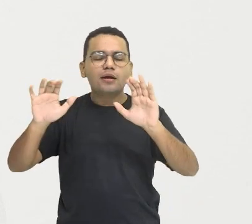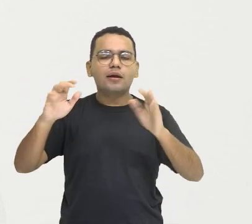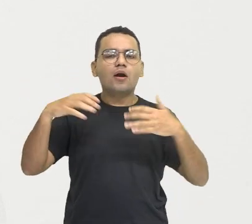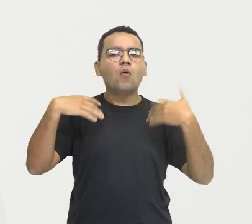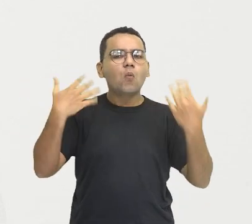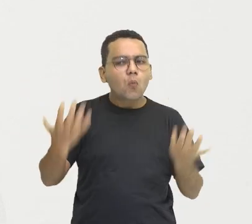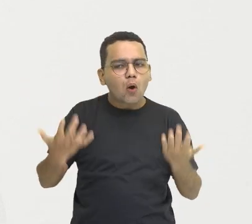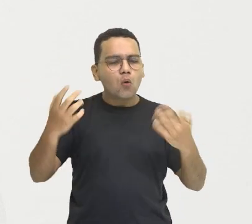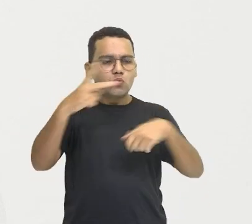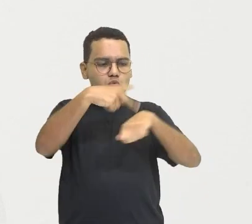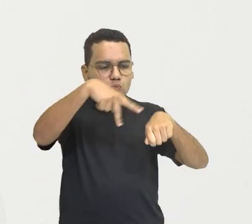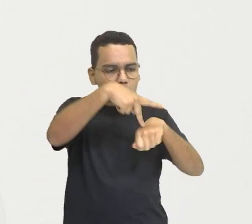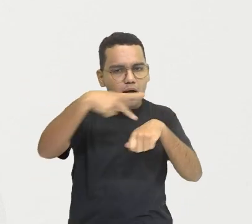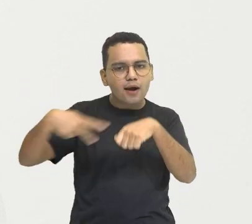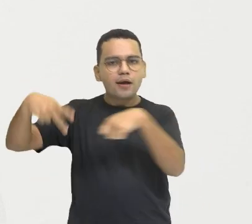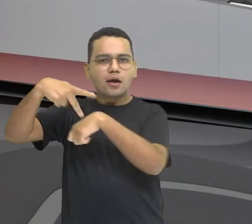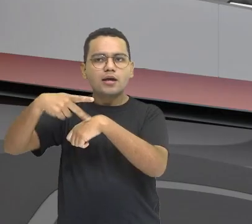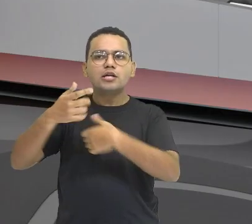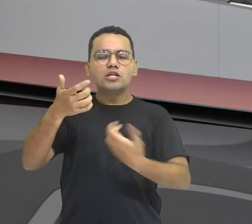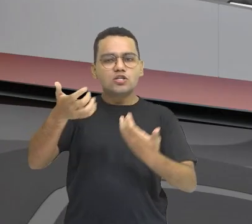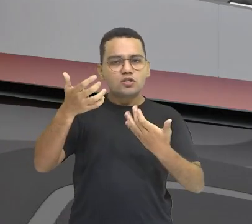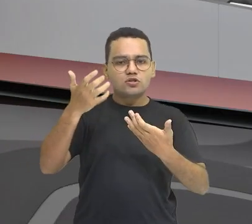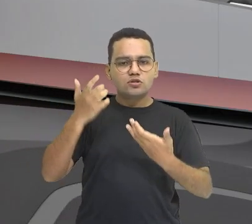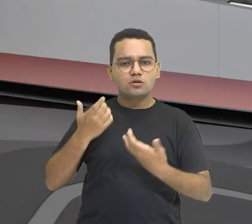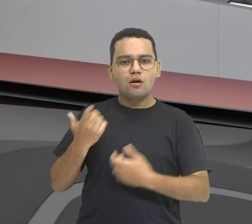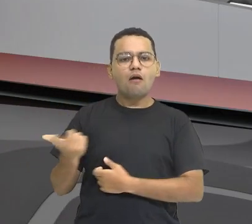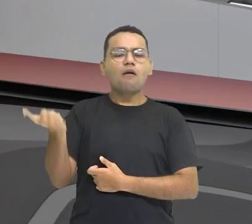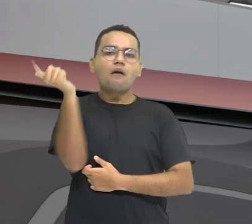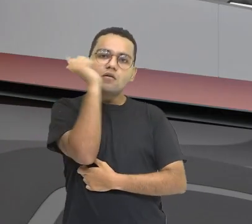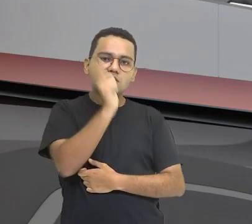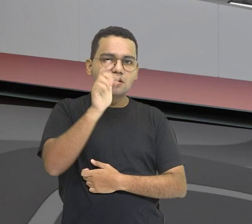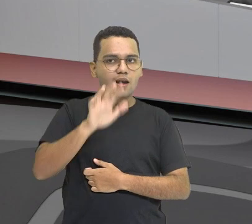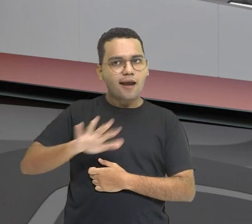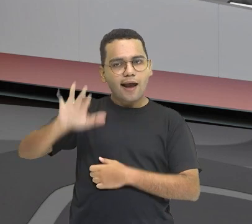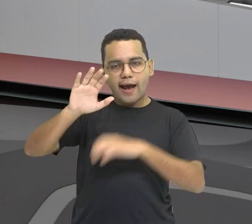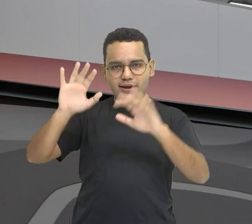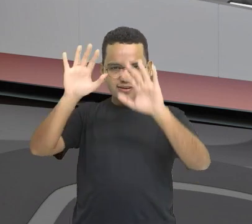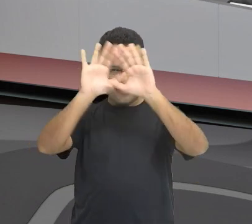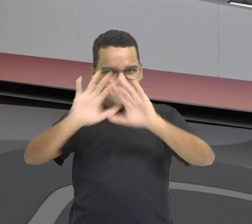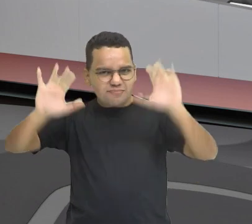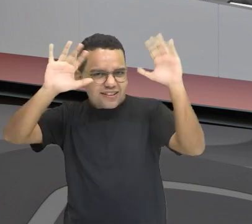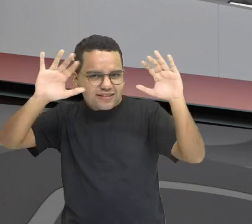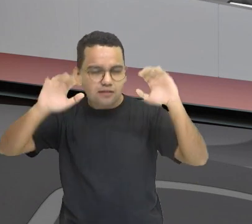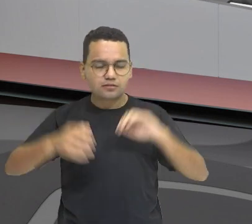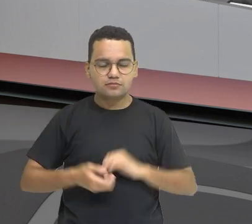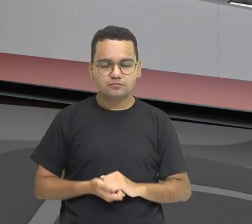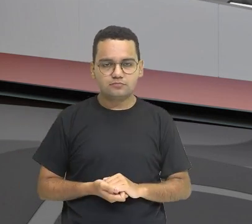conseguia conquistar o espaço de uma forma...